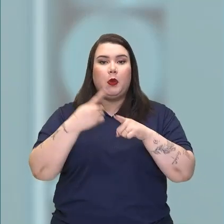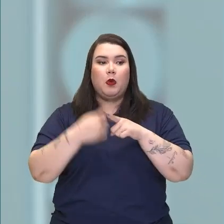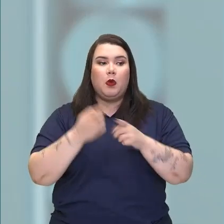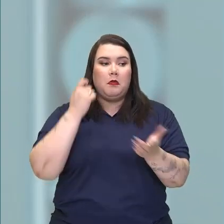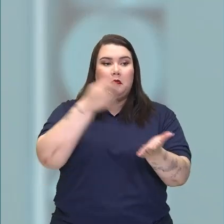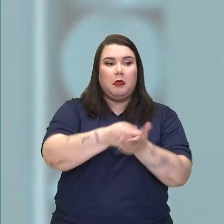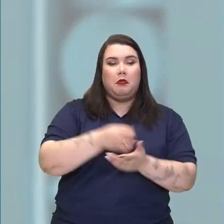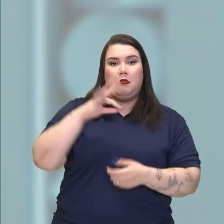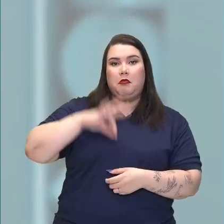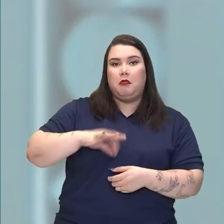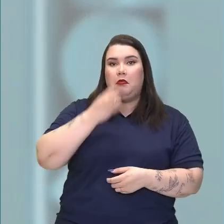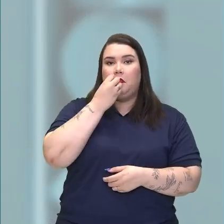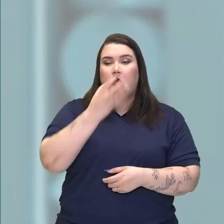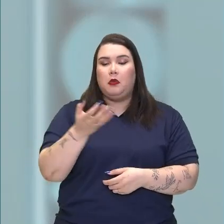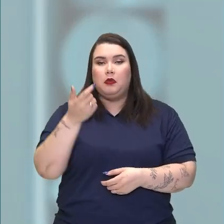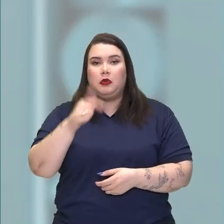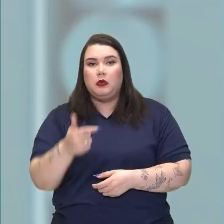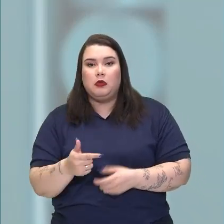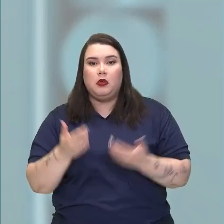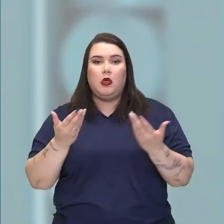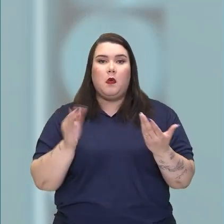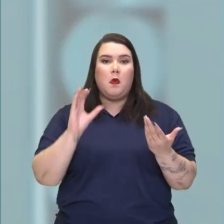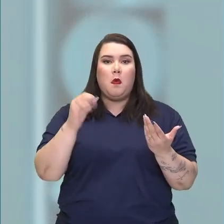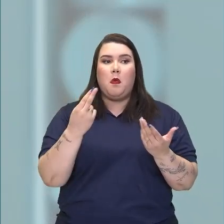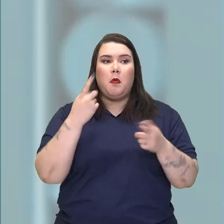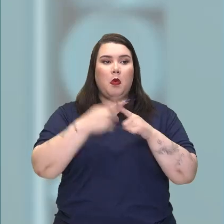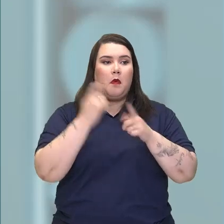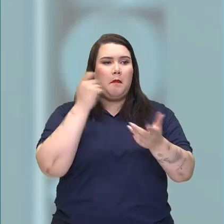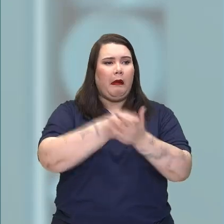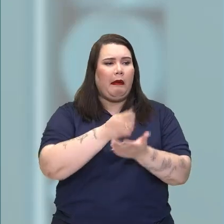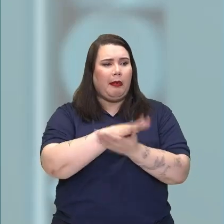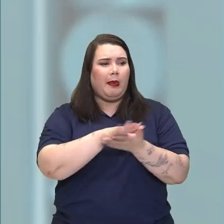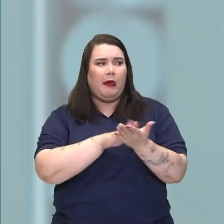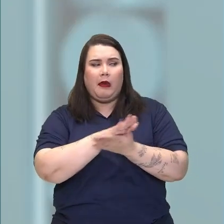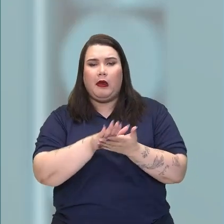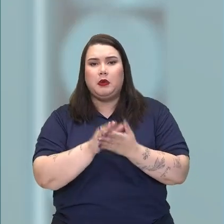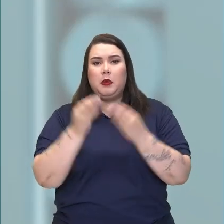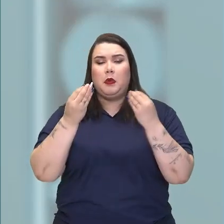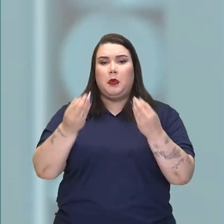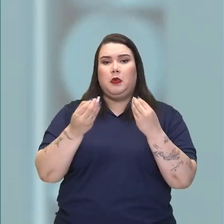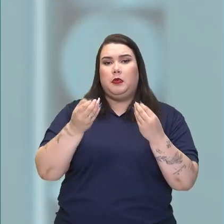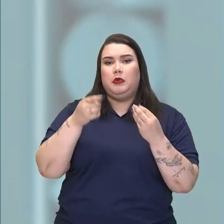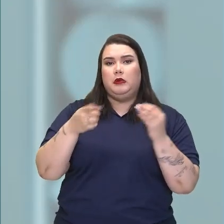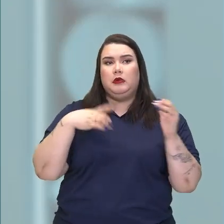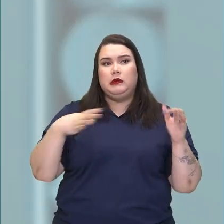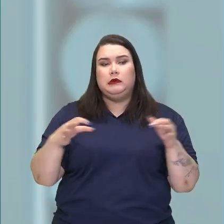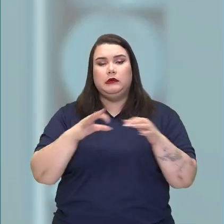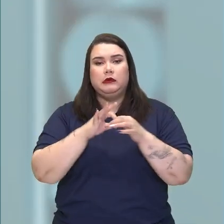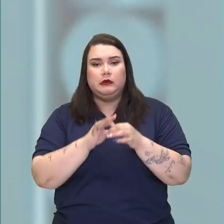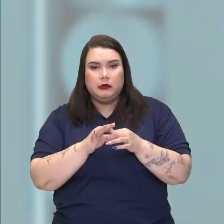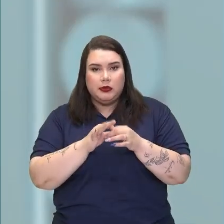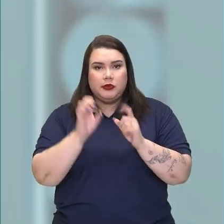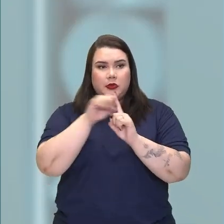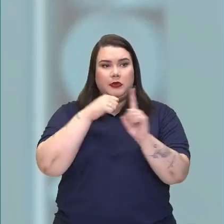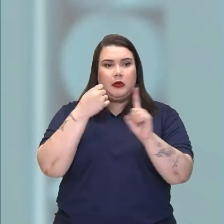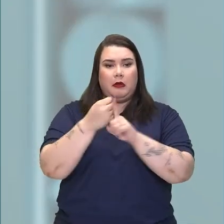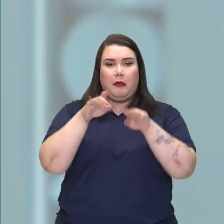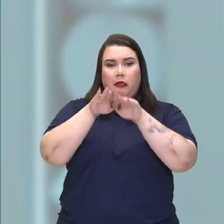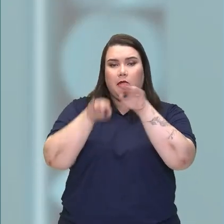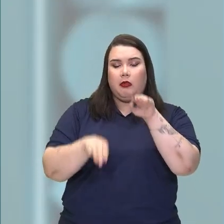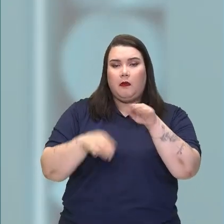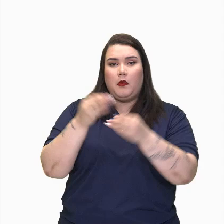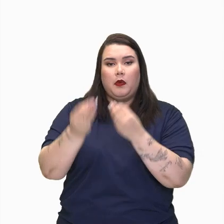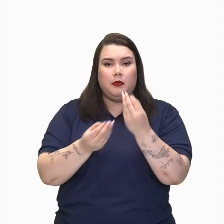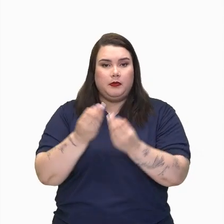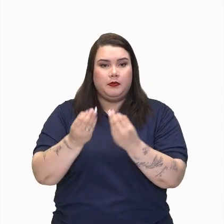bem pago? Por que ele não é pago? E como isso se dá dentro da ideia de desigualdade social, tá bom? Vamos